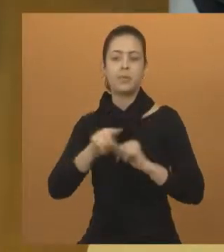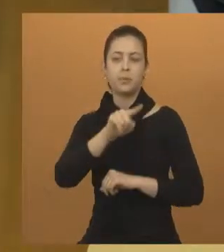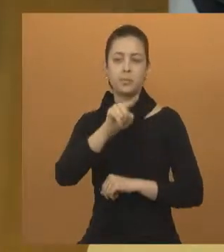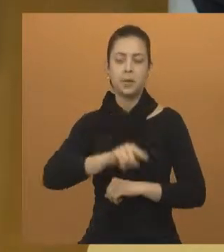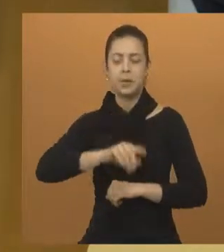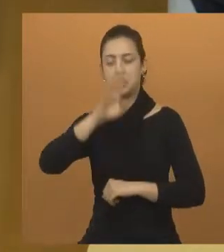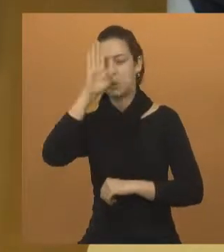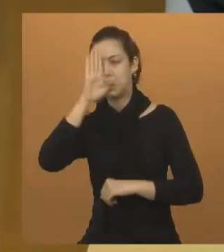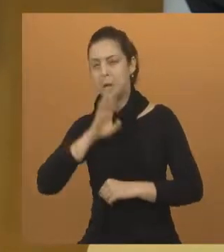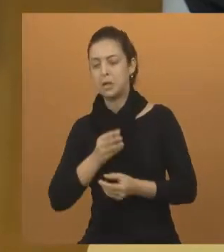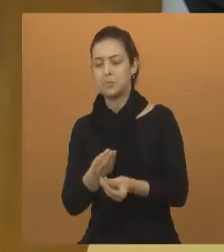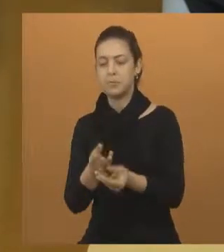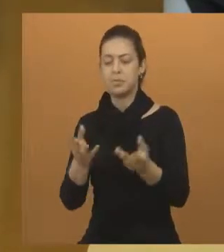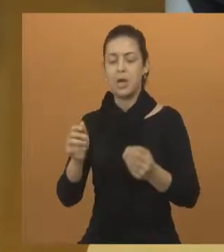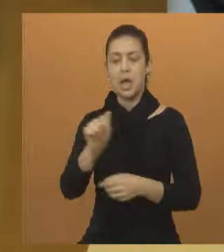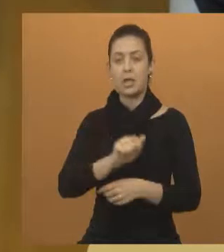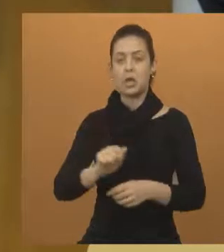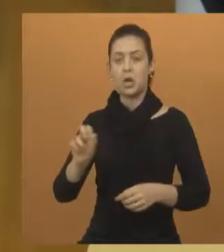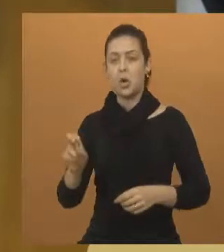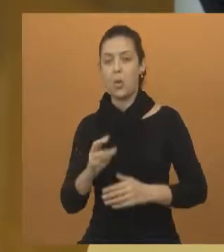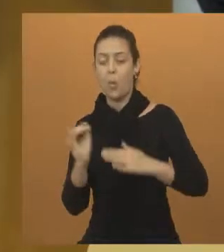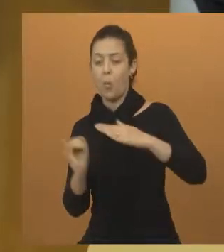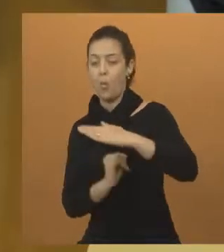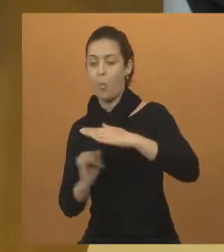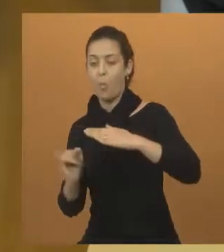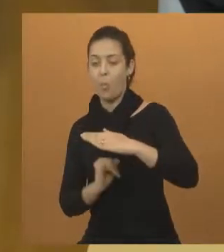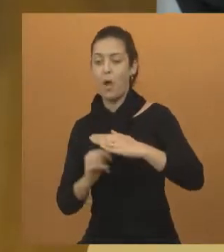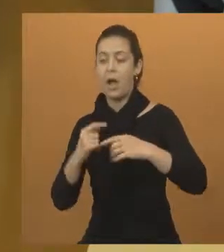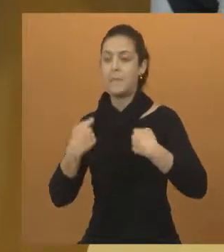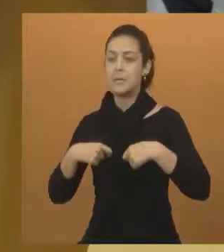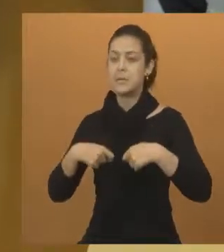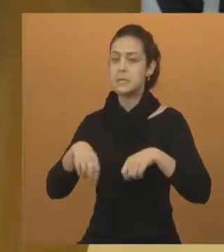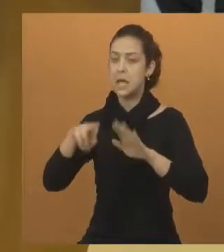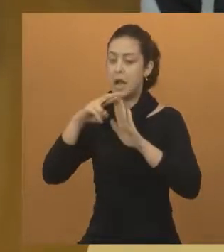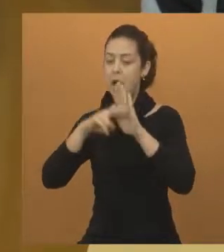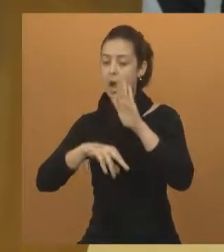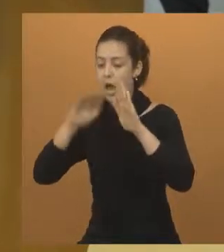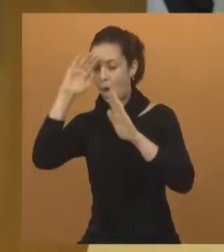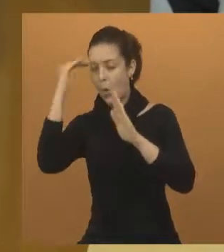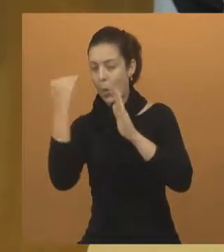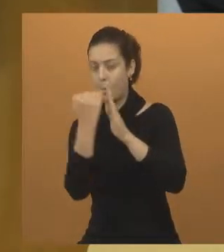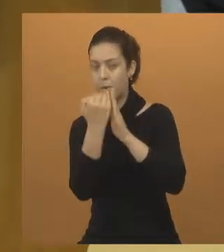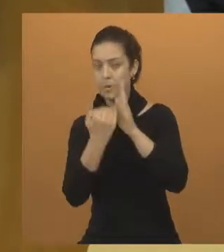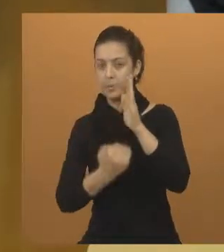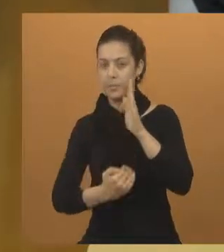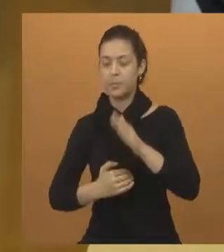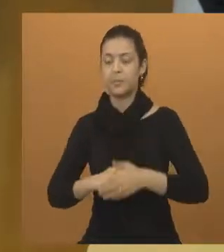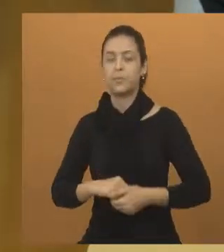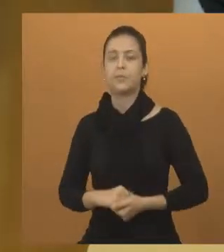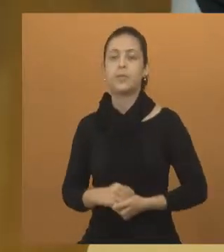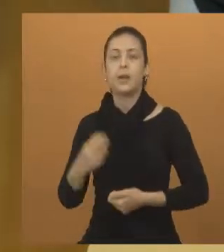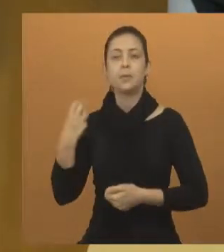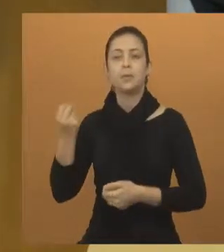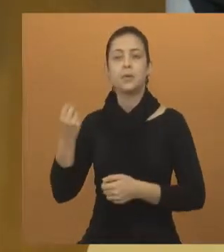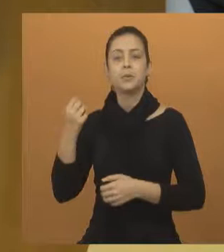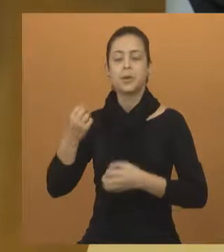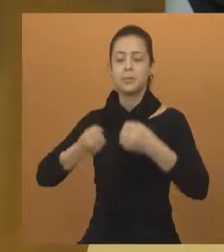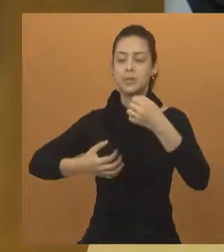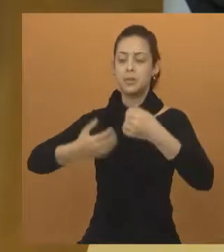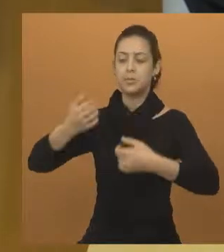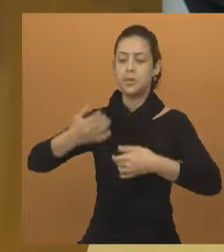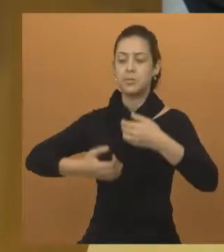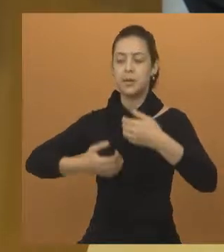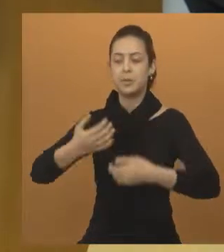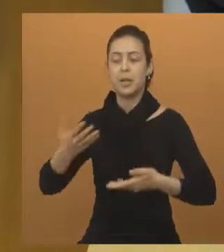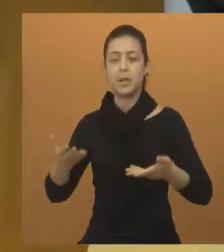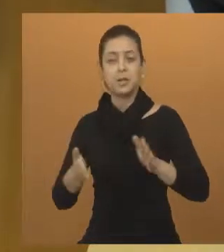a entidade ou associação deverá cumprir os requisitos para a concessão dos benefícios. Justificado nesses termos, a